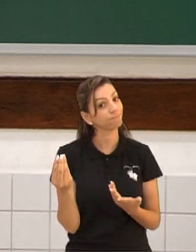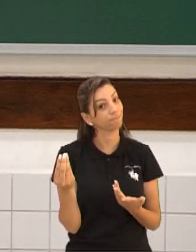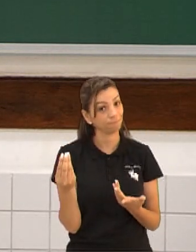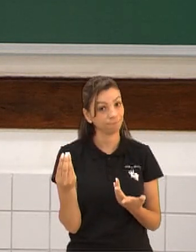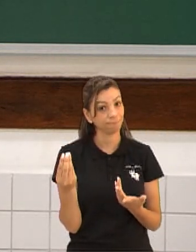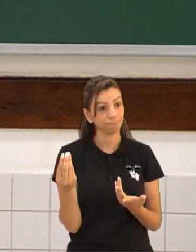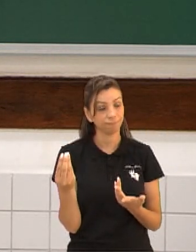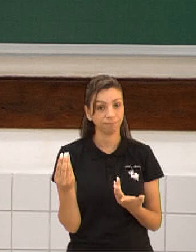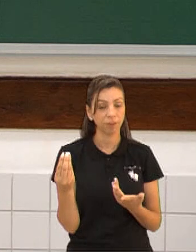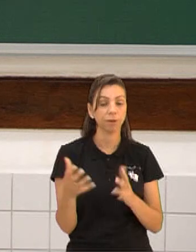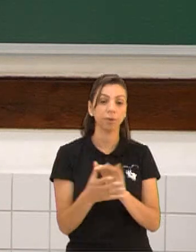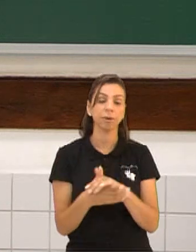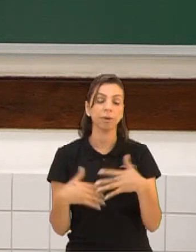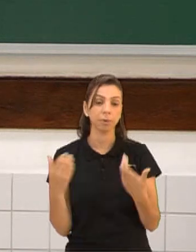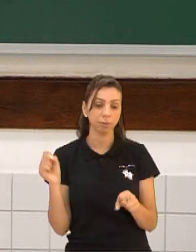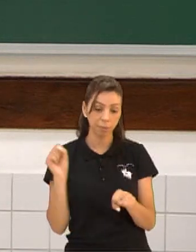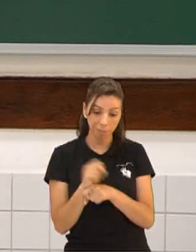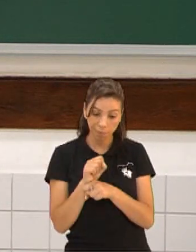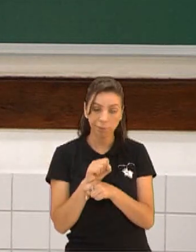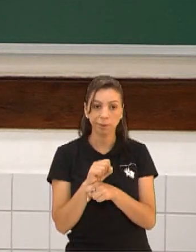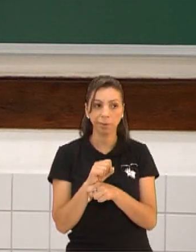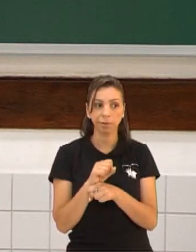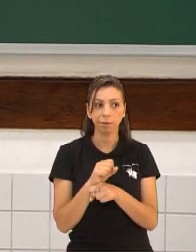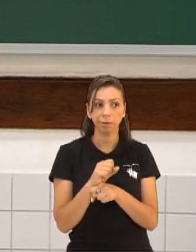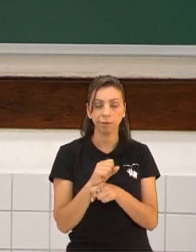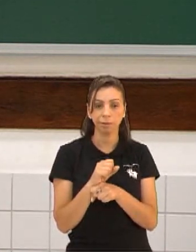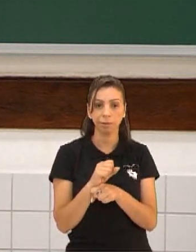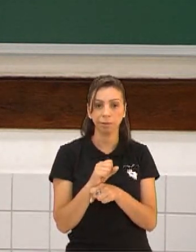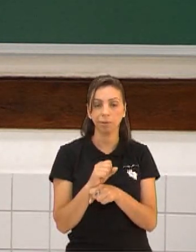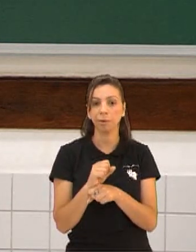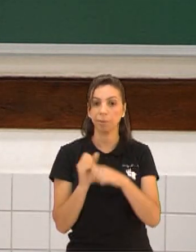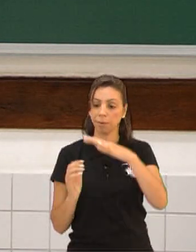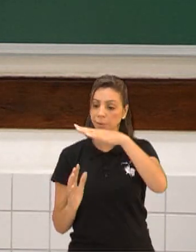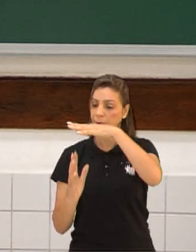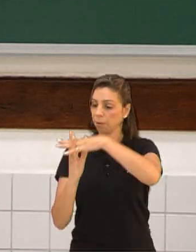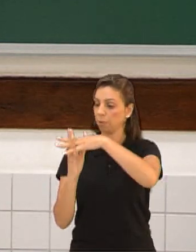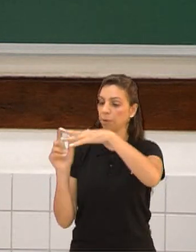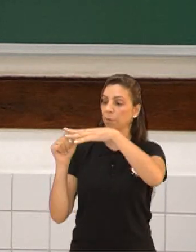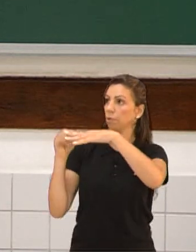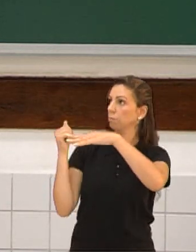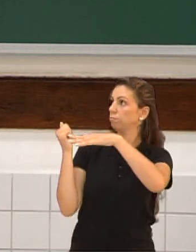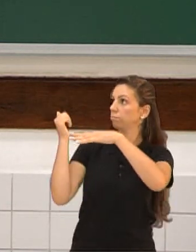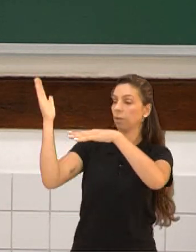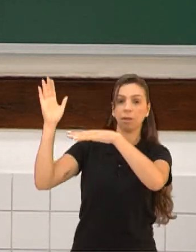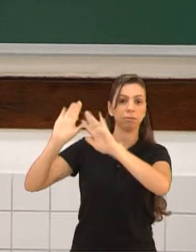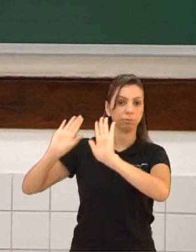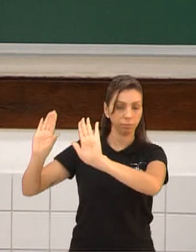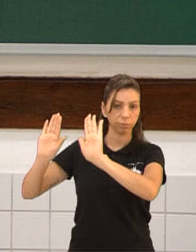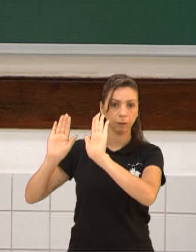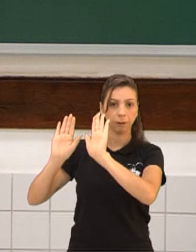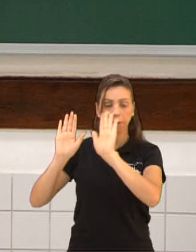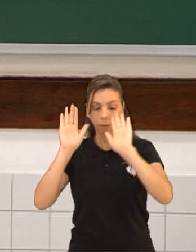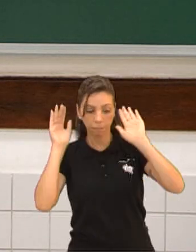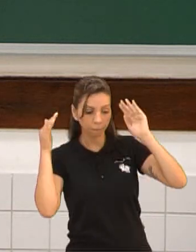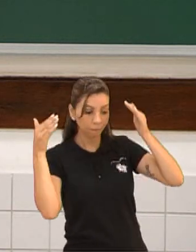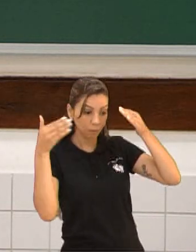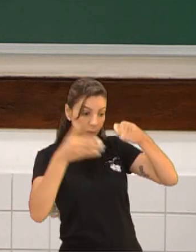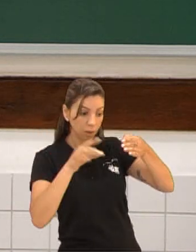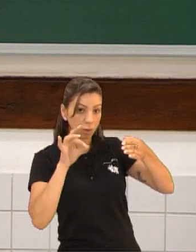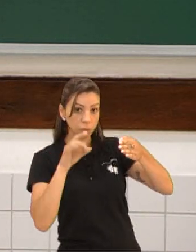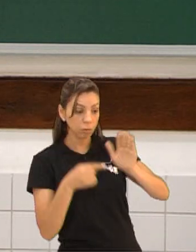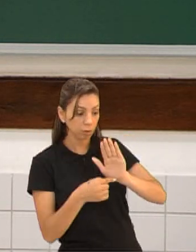slides? Eu preciso parar, deixar a transcendência do passador de slides e ficar com aquilo que ele